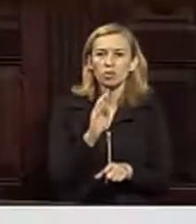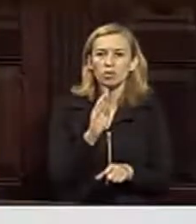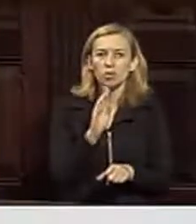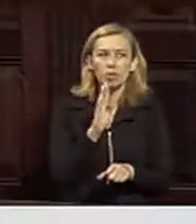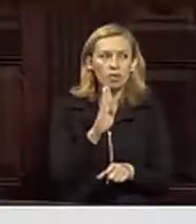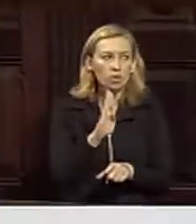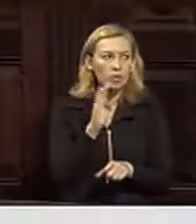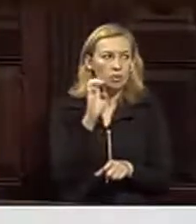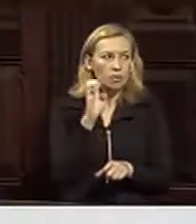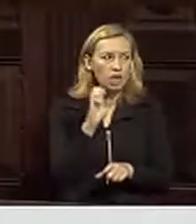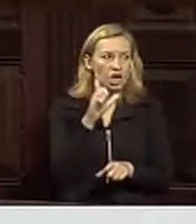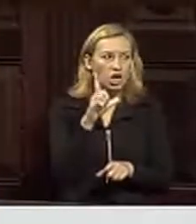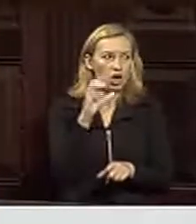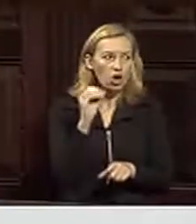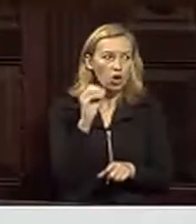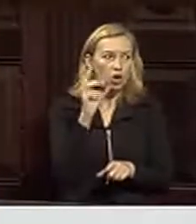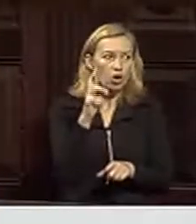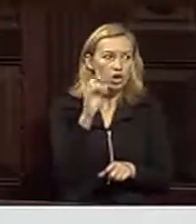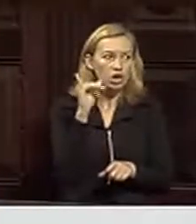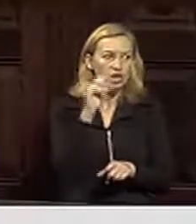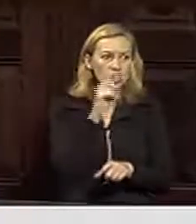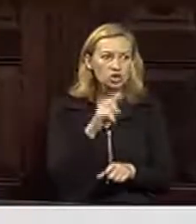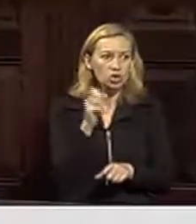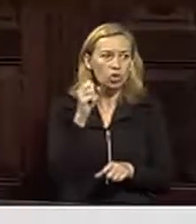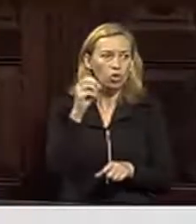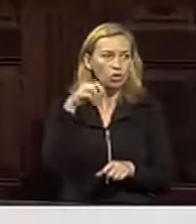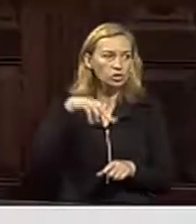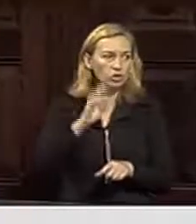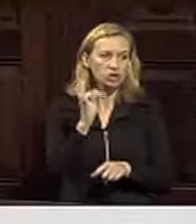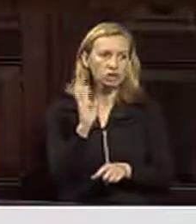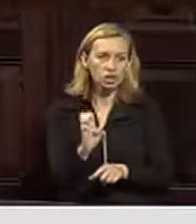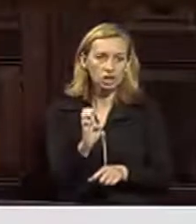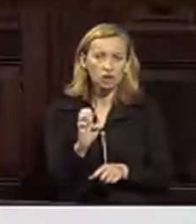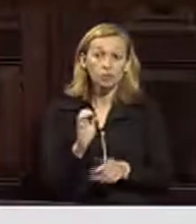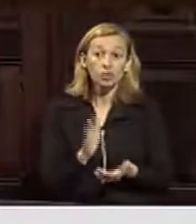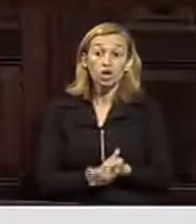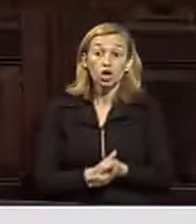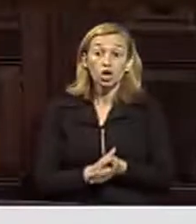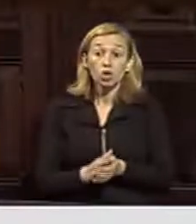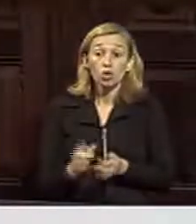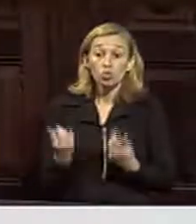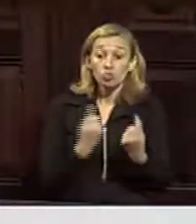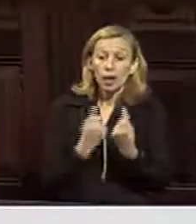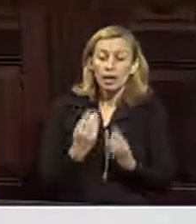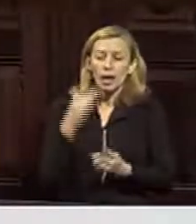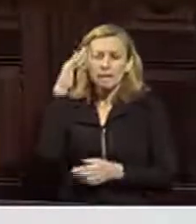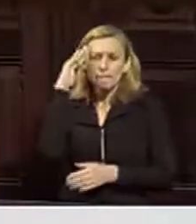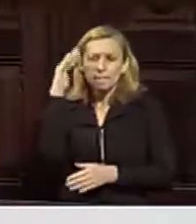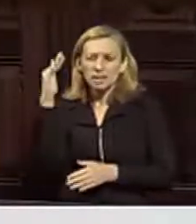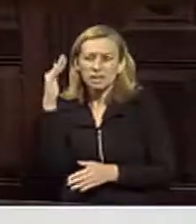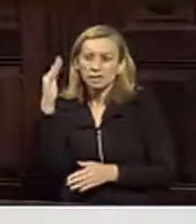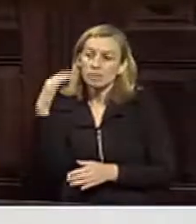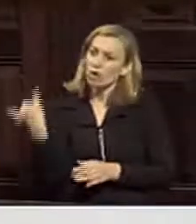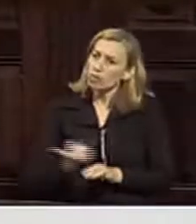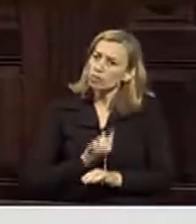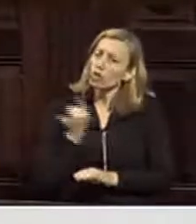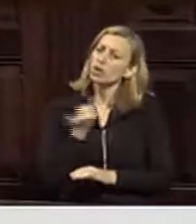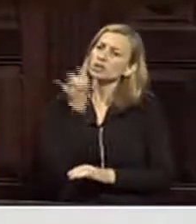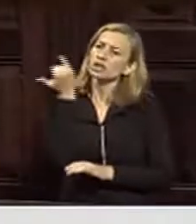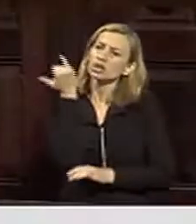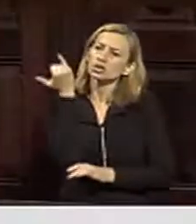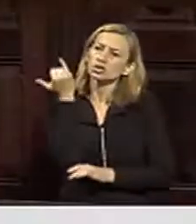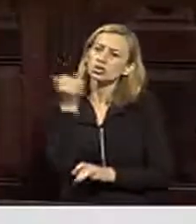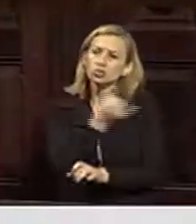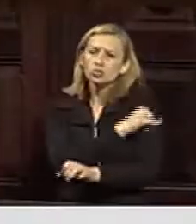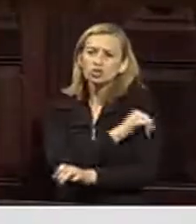RJ-130, que é uma das estradas, né, de maior importância econômica do interior do estado do Rio de Janeiro,